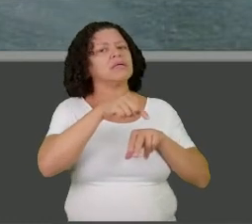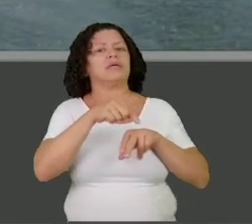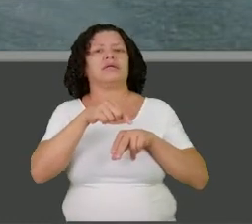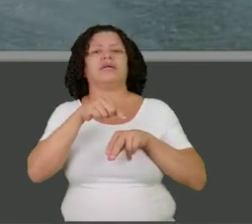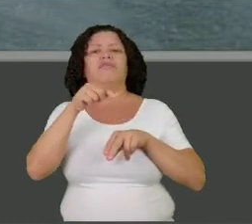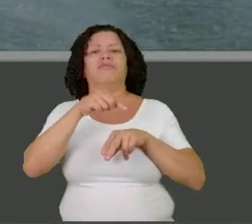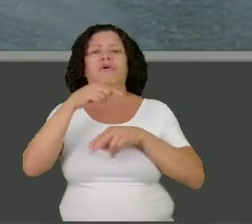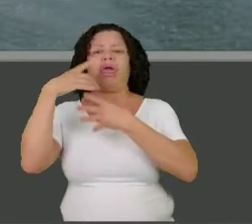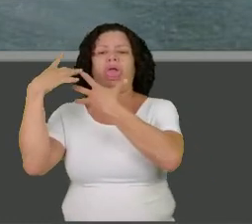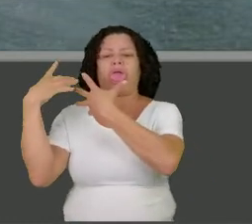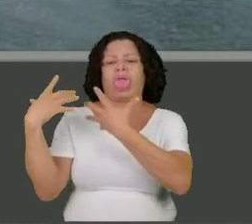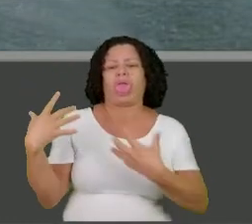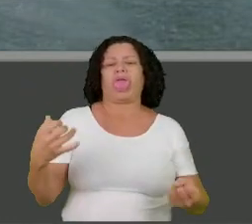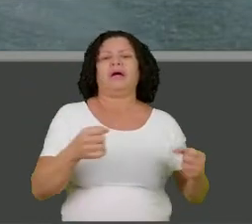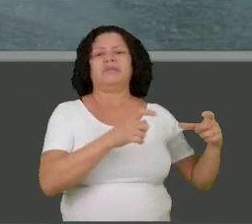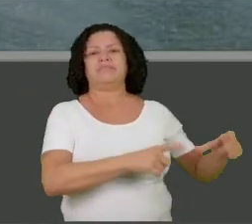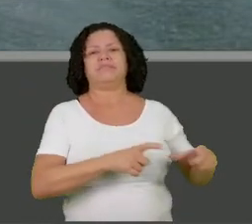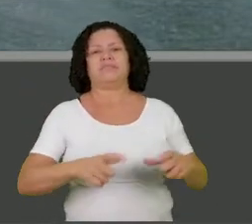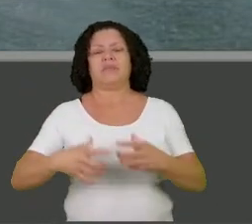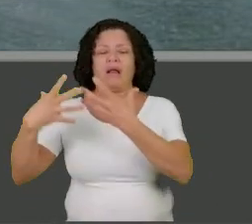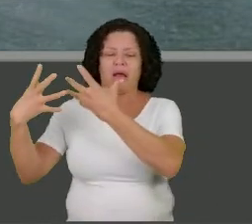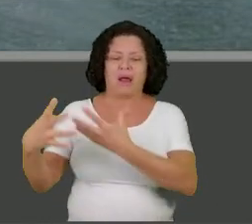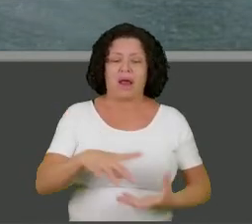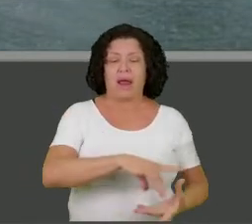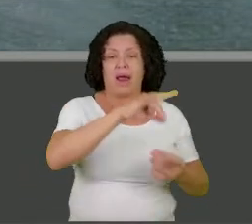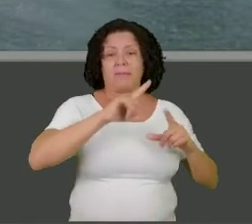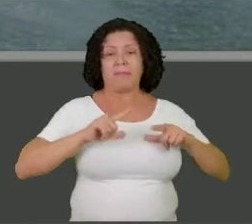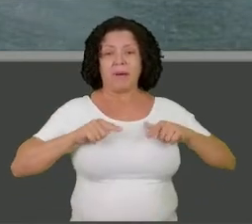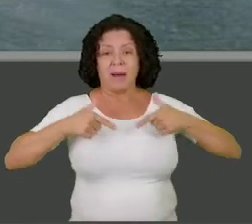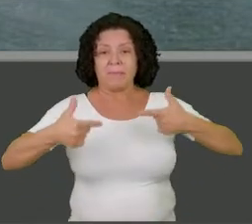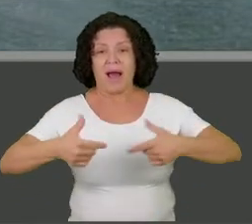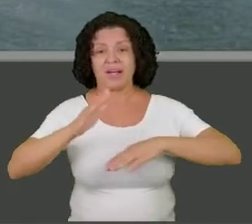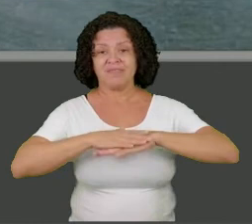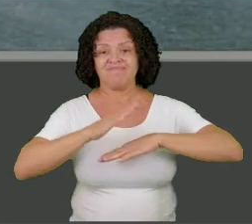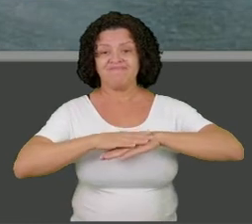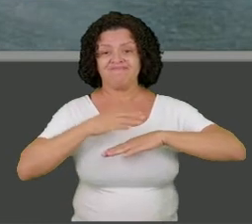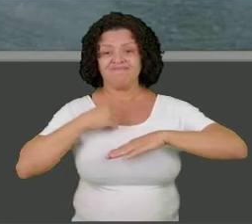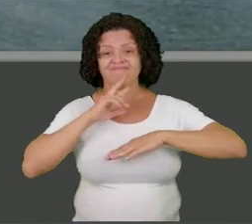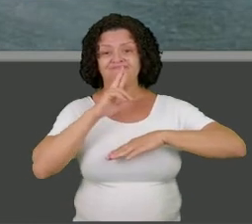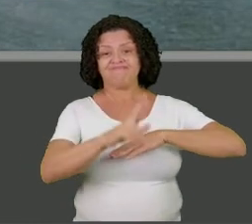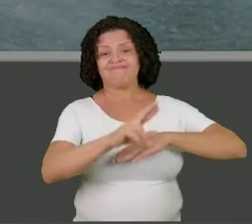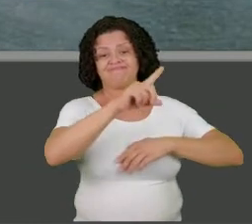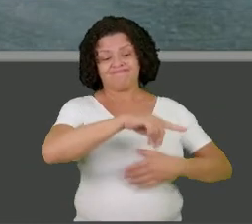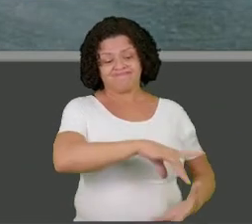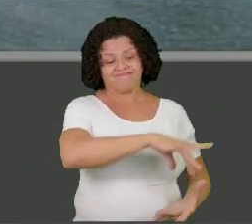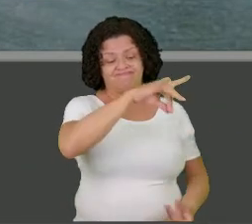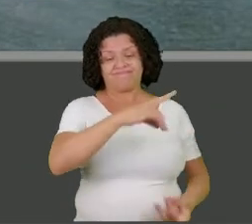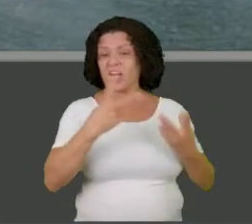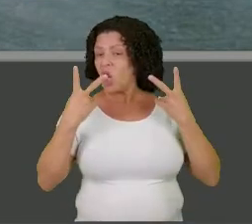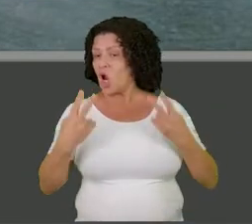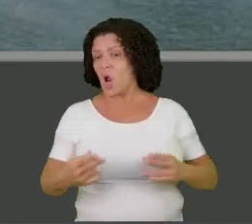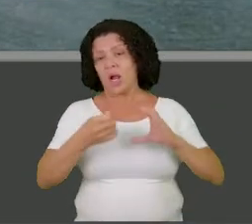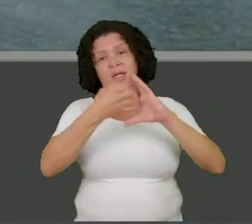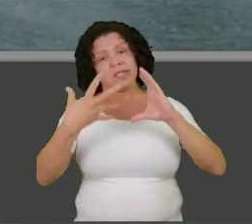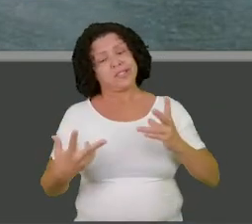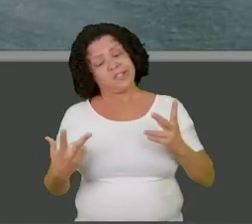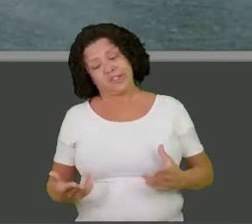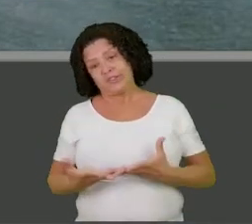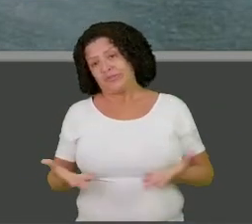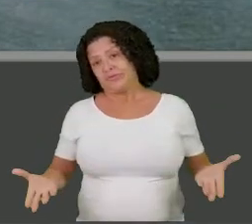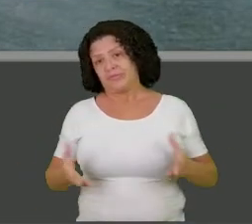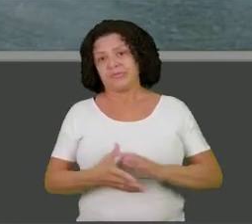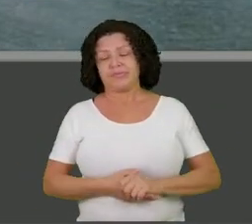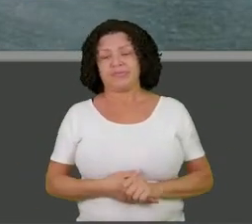vivência encarnado, foi atraído para esse ambiente em função das mesmas características